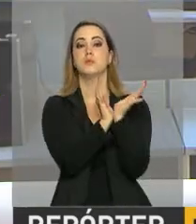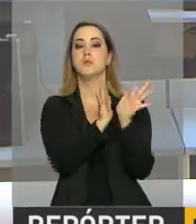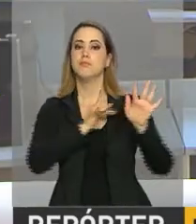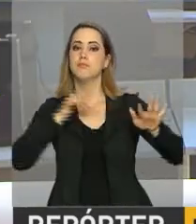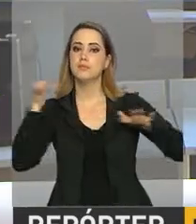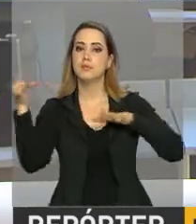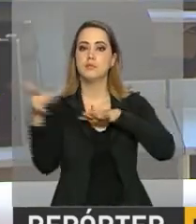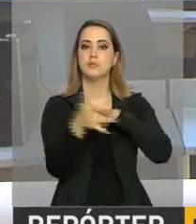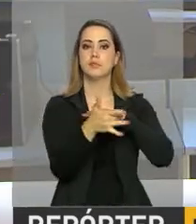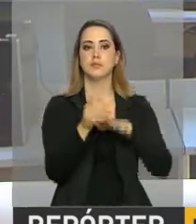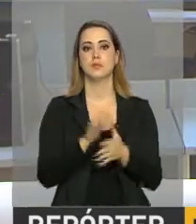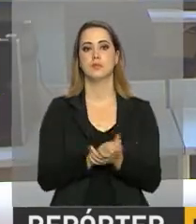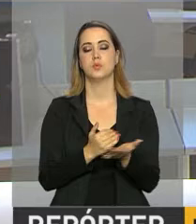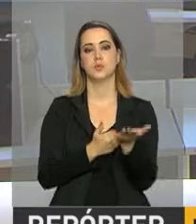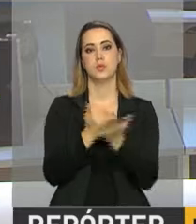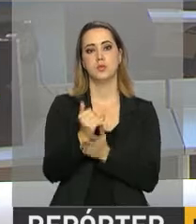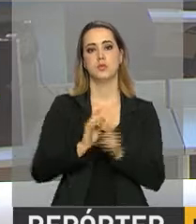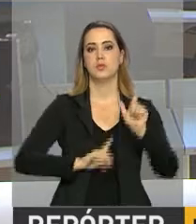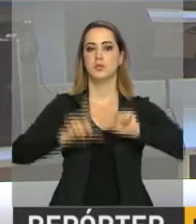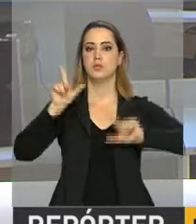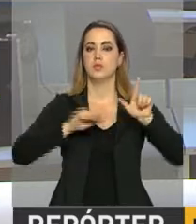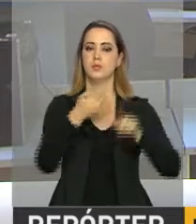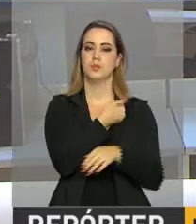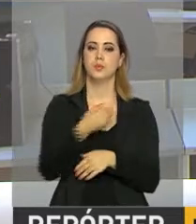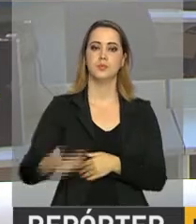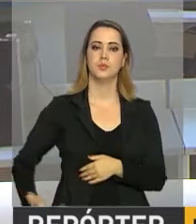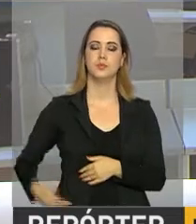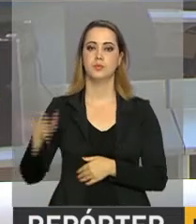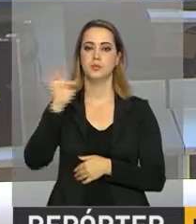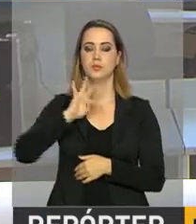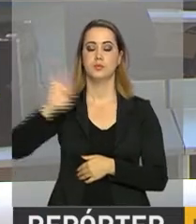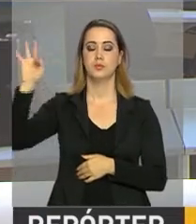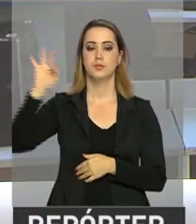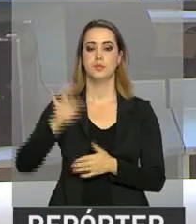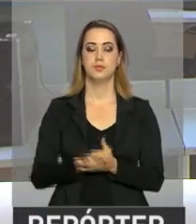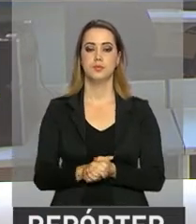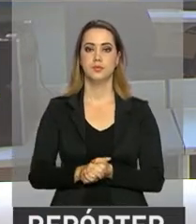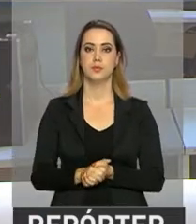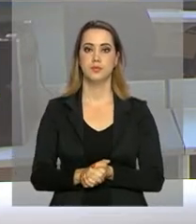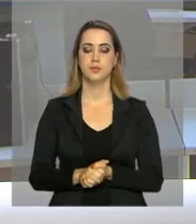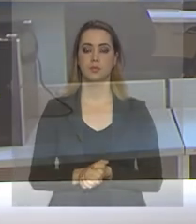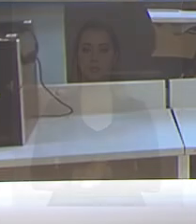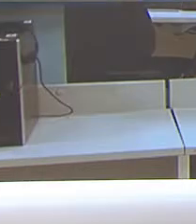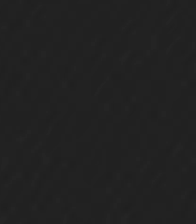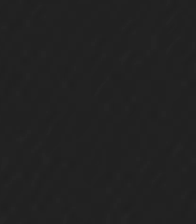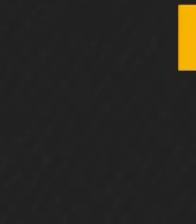pelas nossas redes sociais e continue com a gente aqui na nbr a tv do governo federal